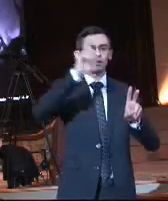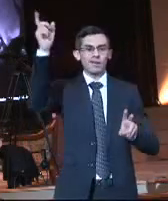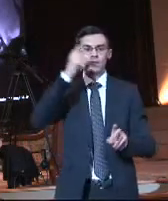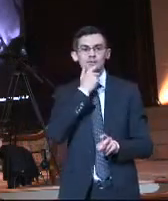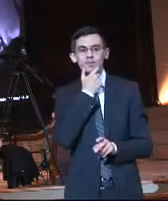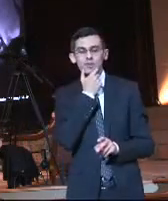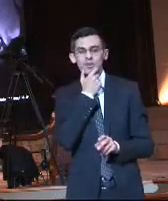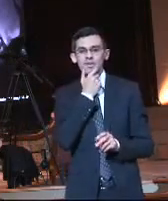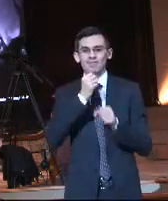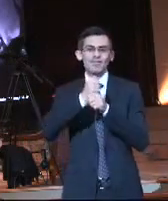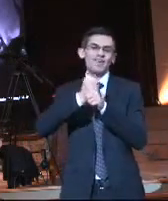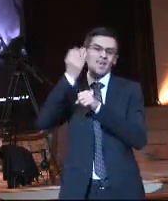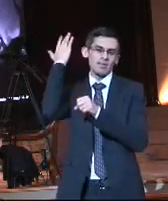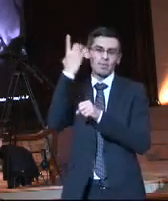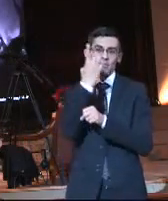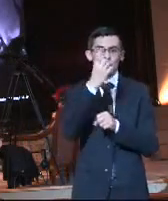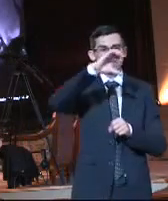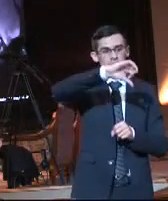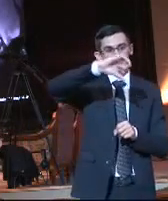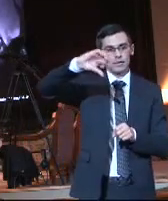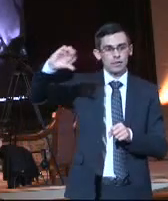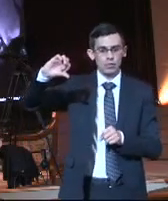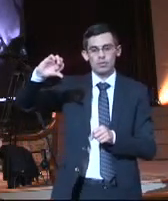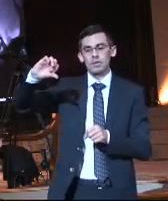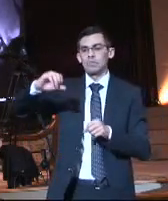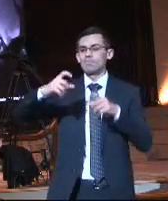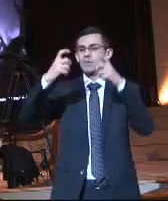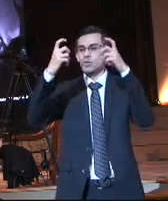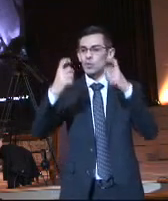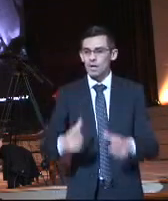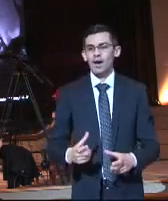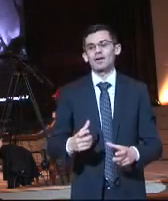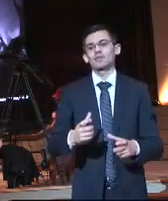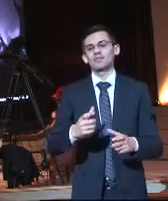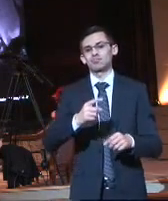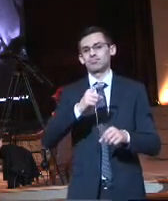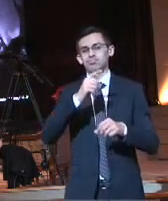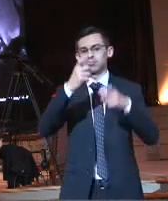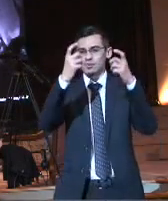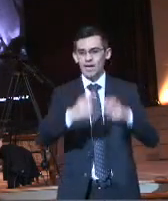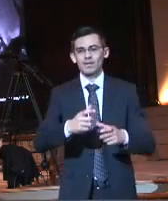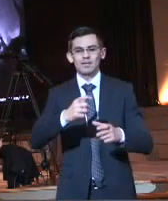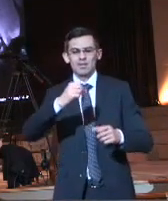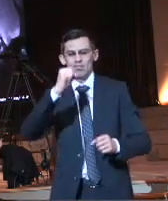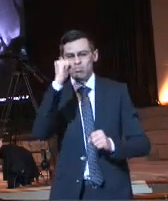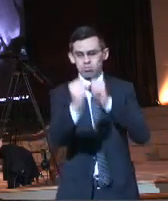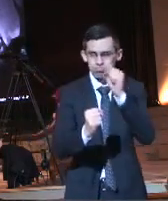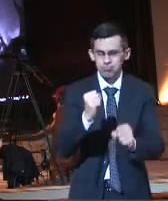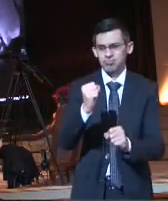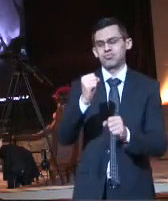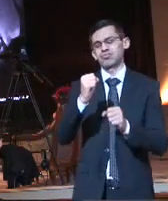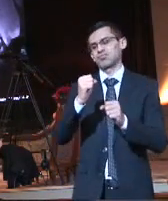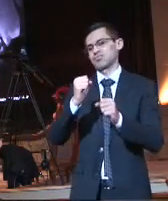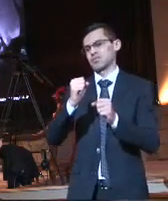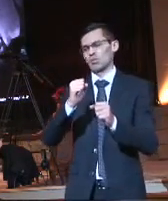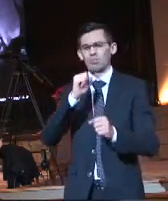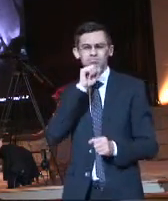em 1999 era lugar de tragédia, lugar de assassinato, lugar